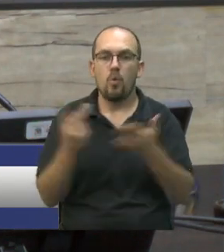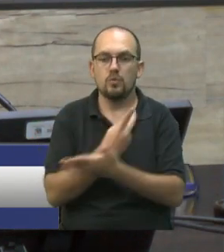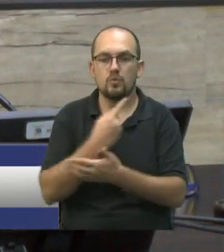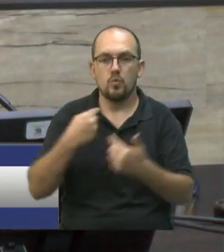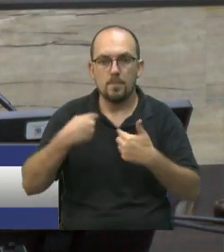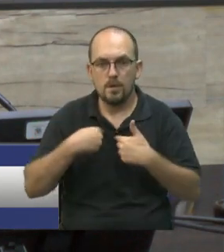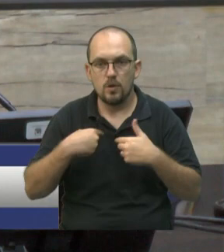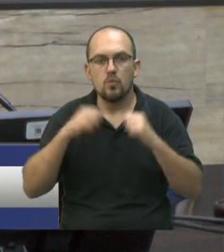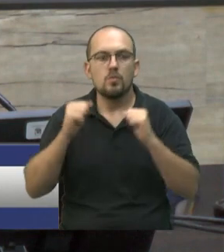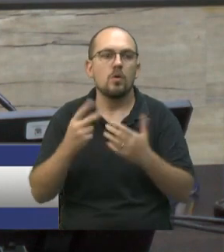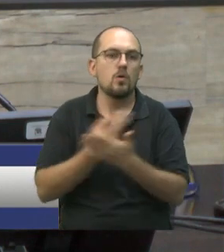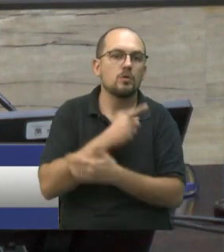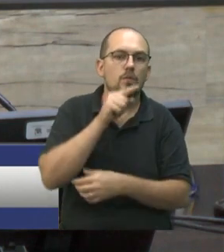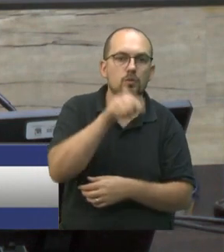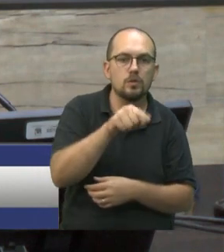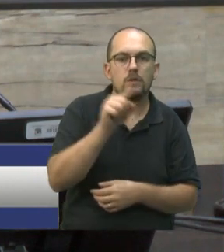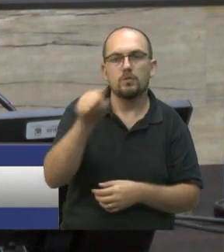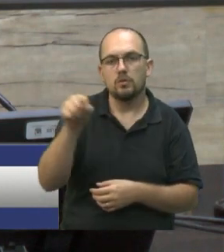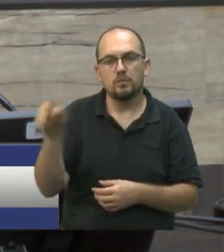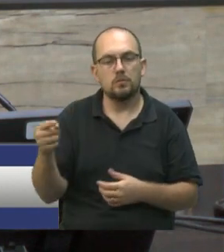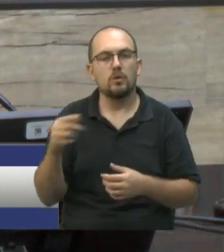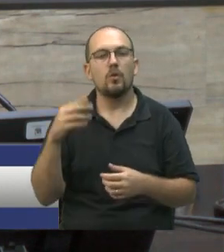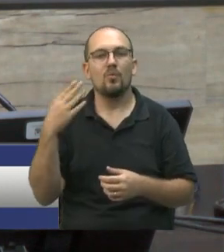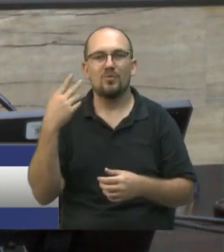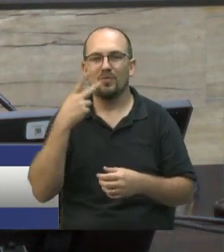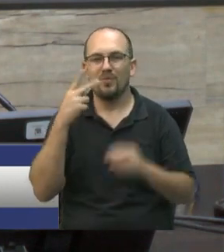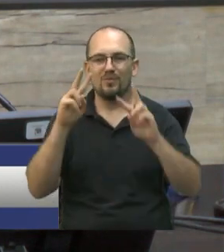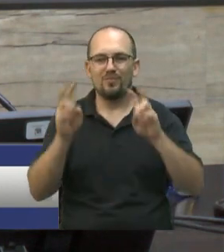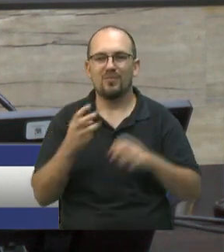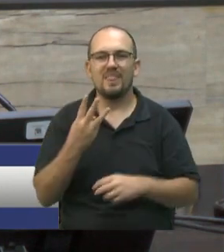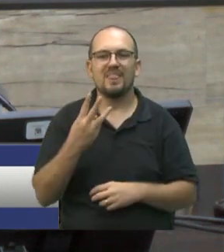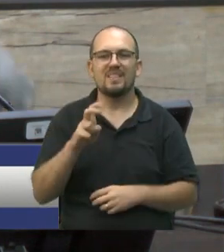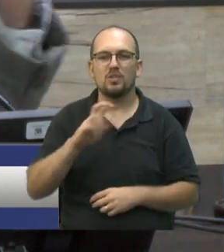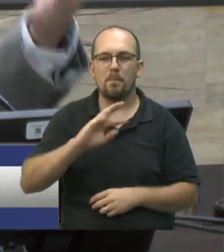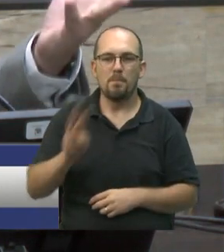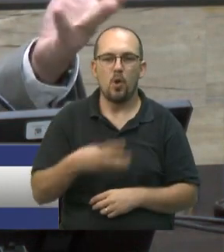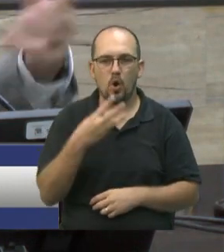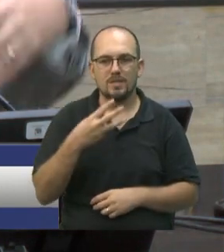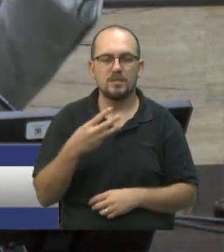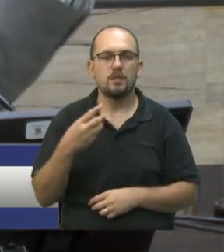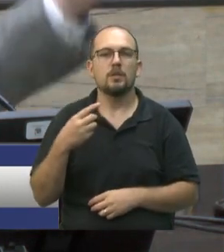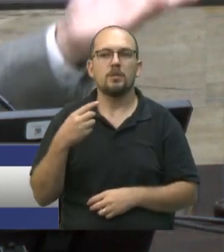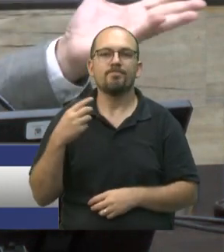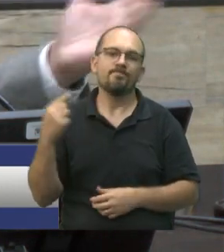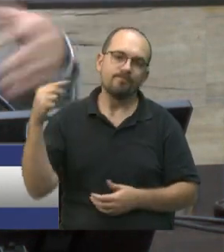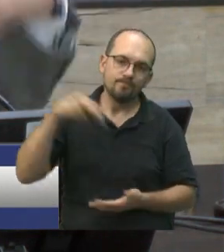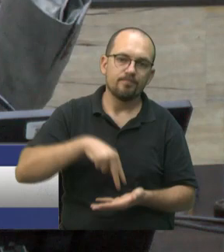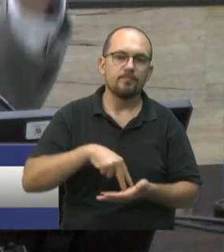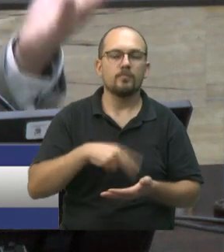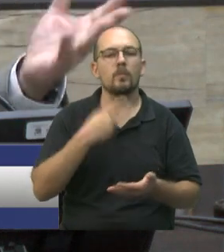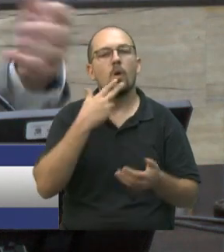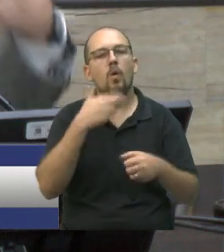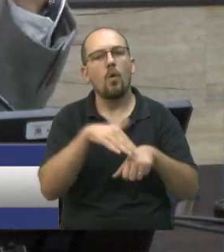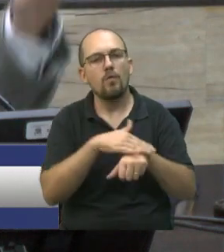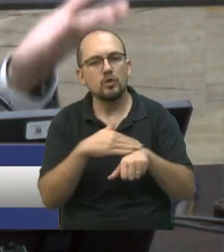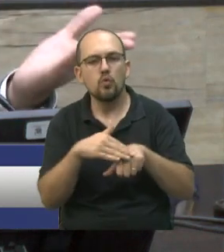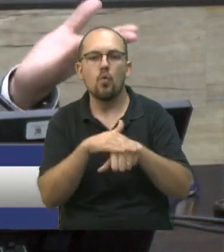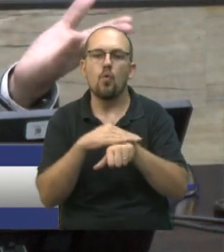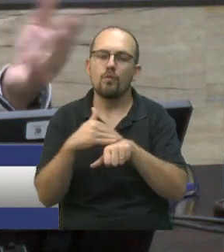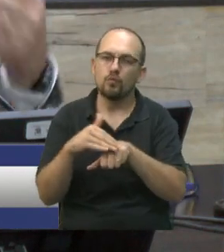possível acontecer com vocês, quando a gente falou dos 35 milhões também. Viemos aqui, num bate-papo,